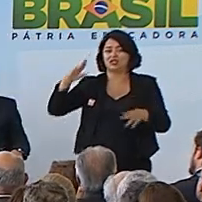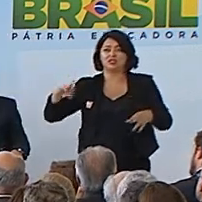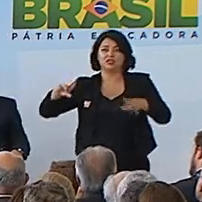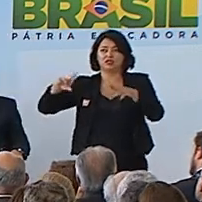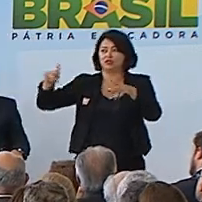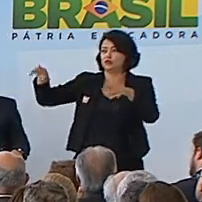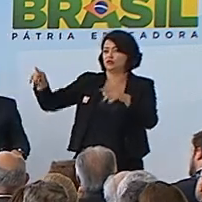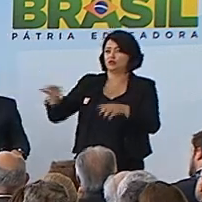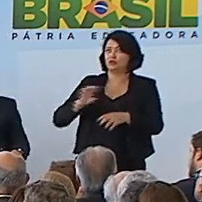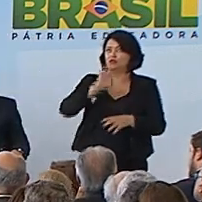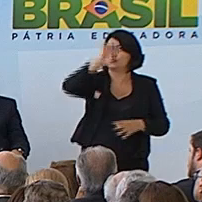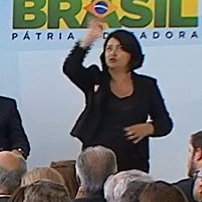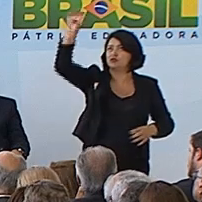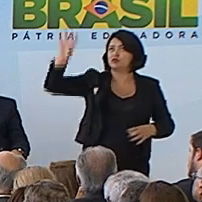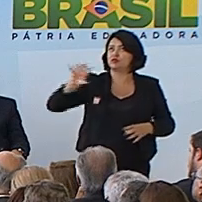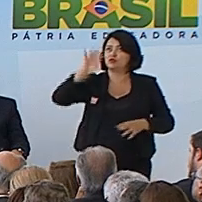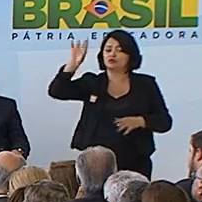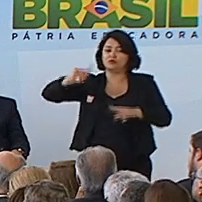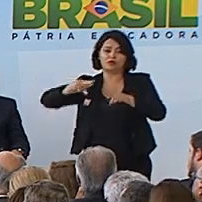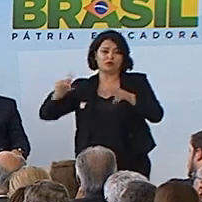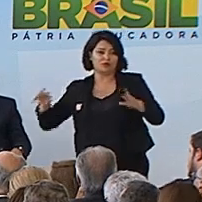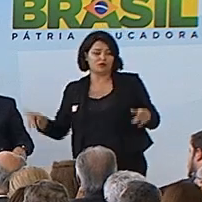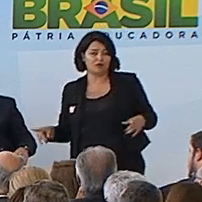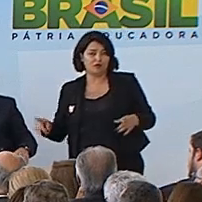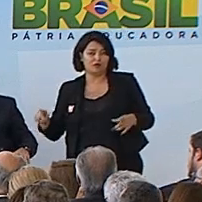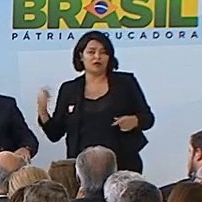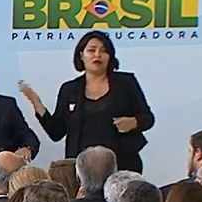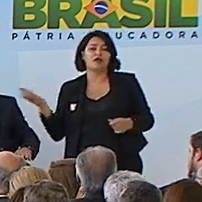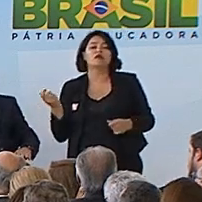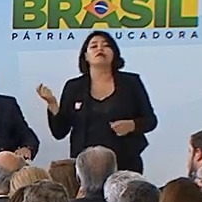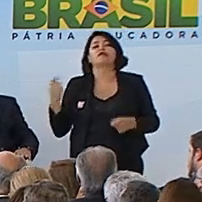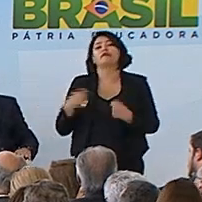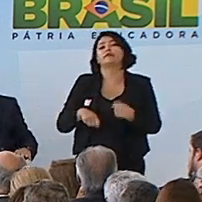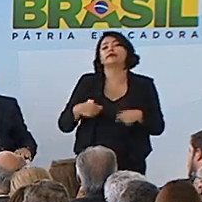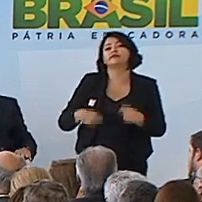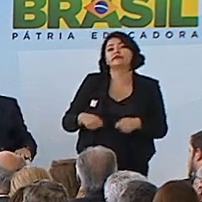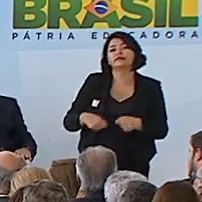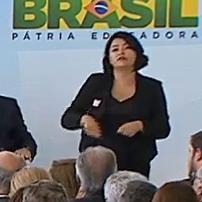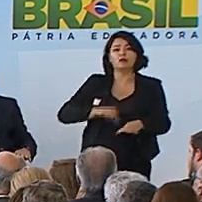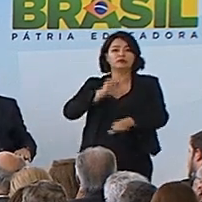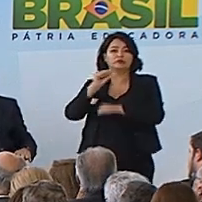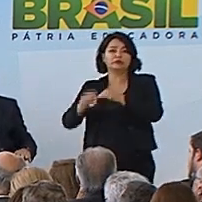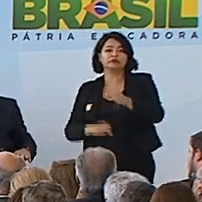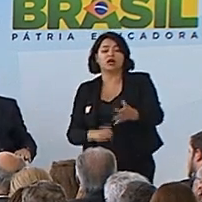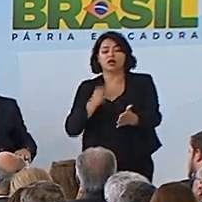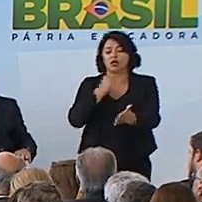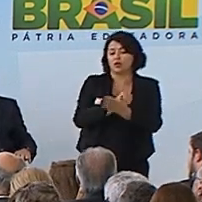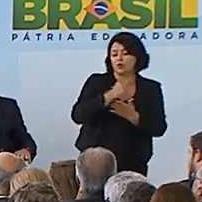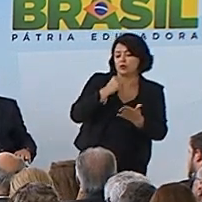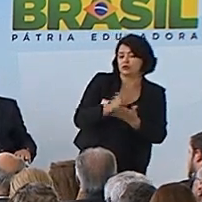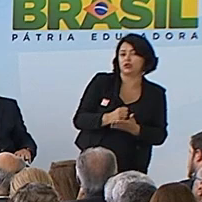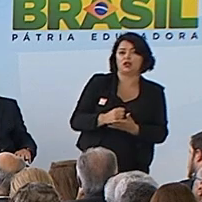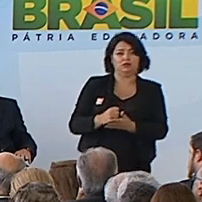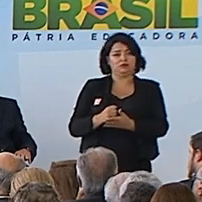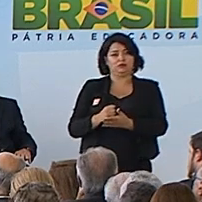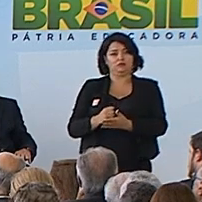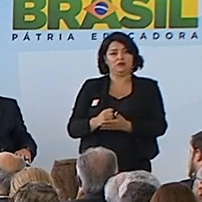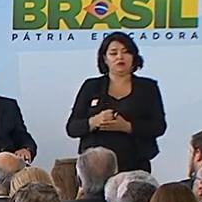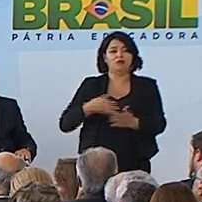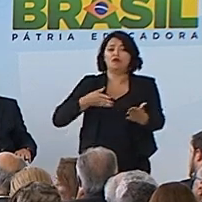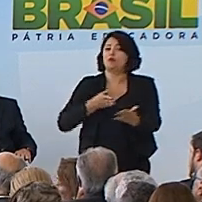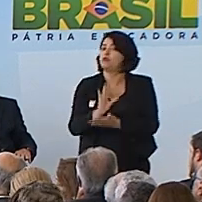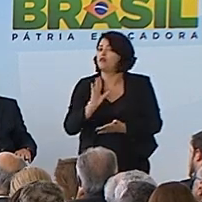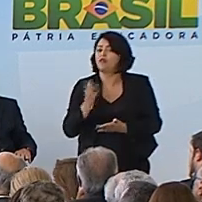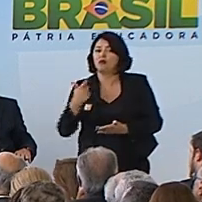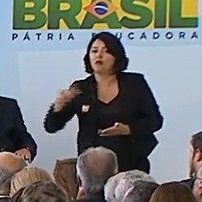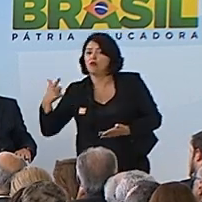filial lá hoje tem que fazer um uma alteração no contrato social dela aqui do da Junta Comercial do distrito e aprovar uma outra